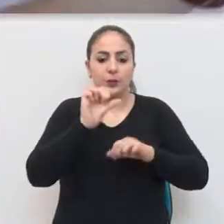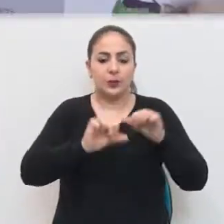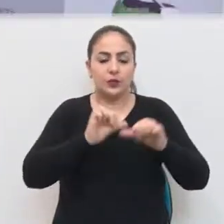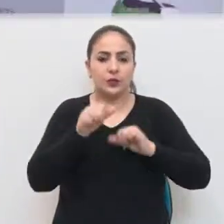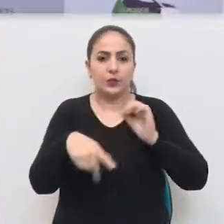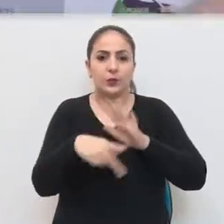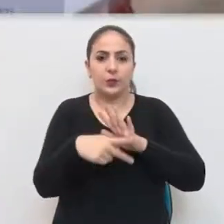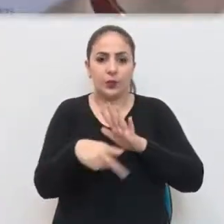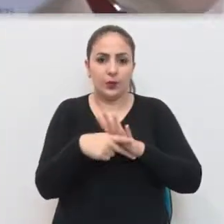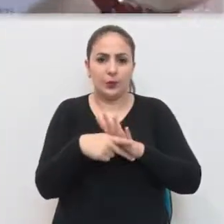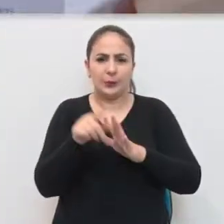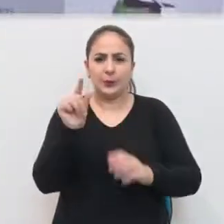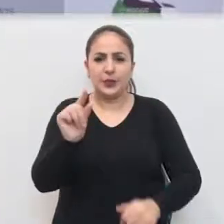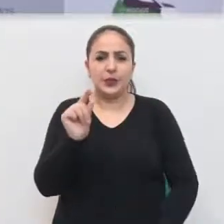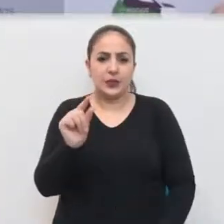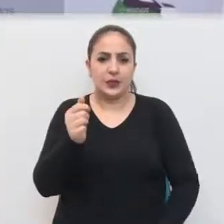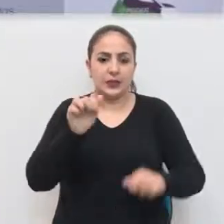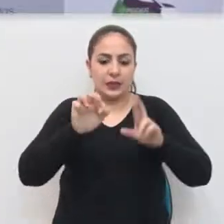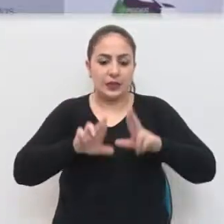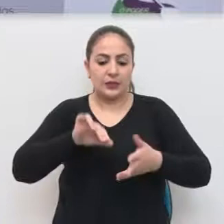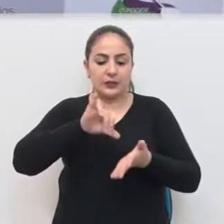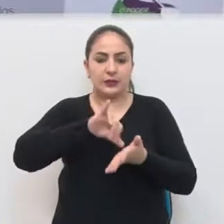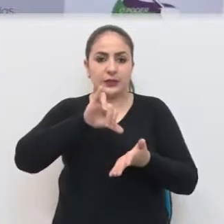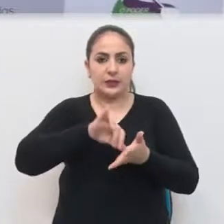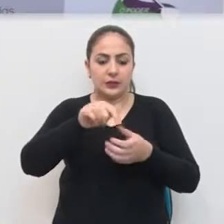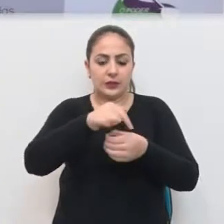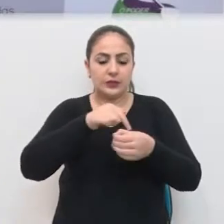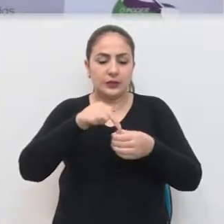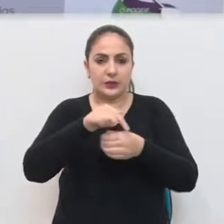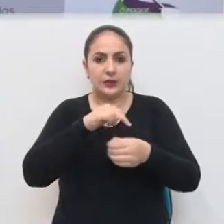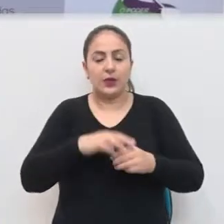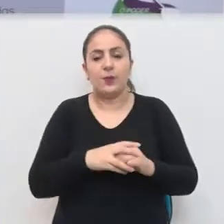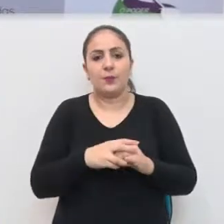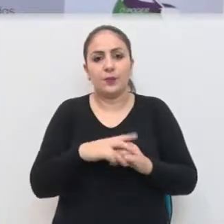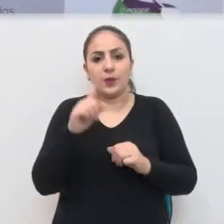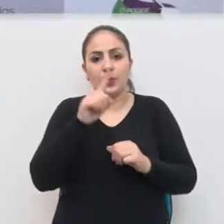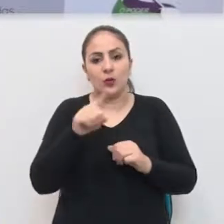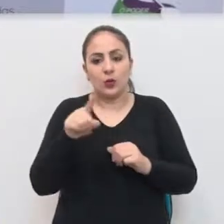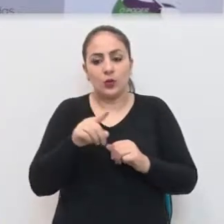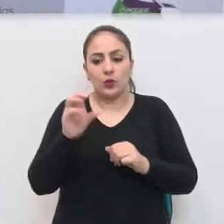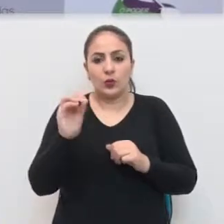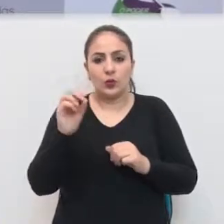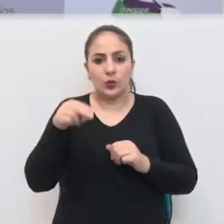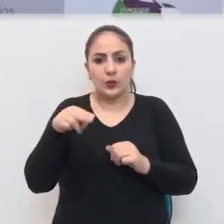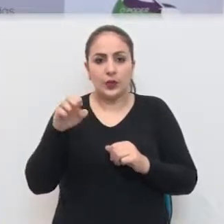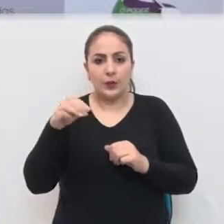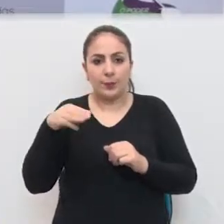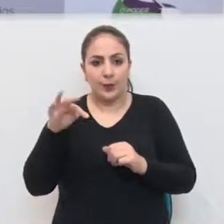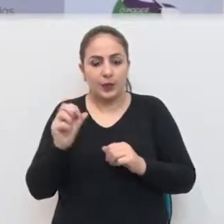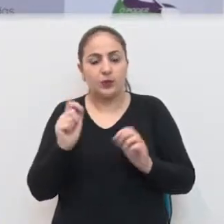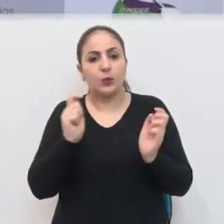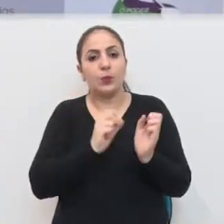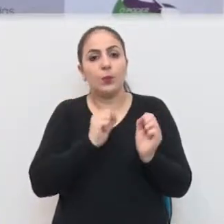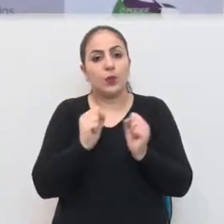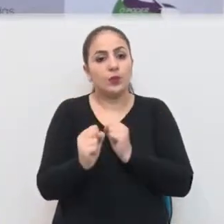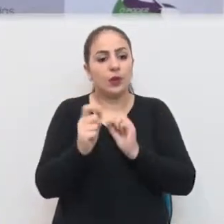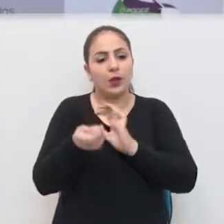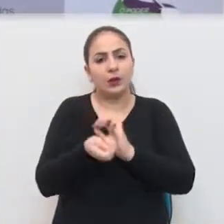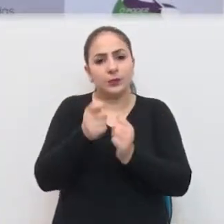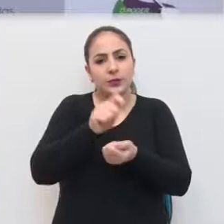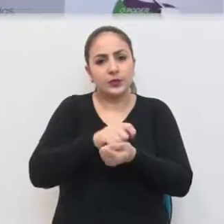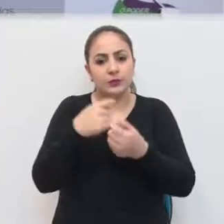desde modificações pequenas na área central da cidade, zoneamentos que visam